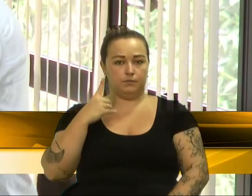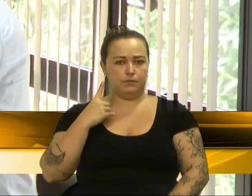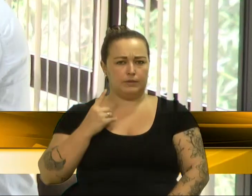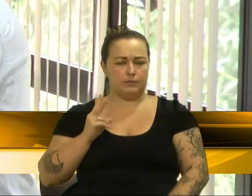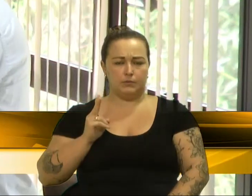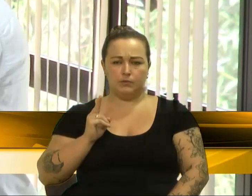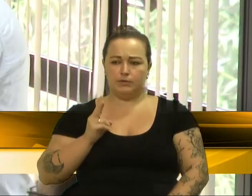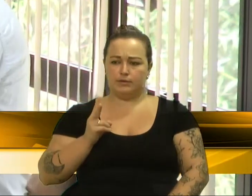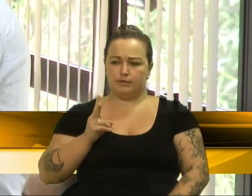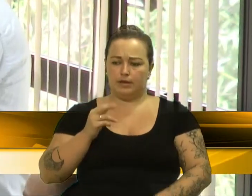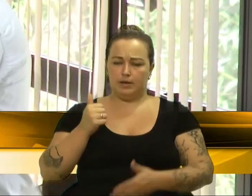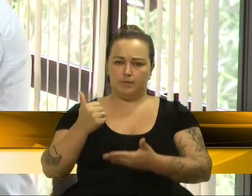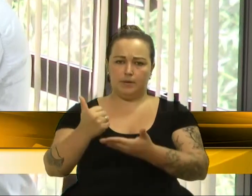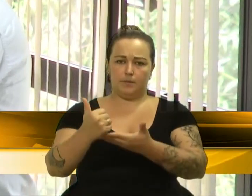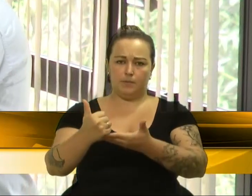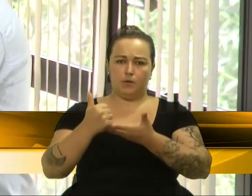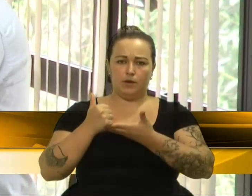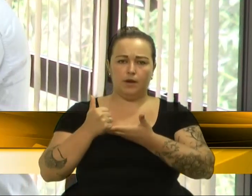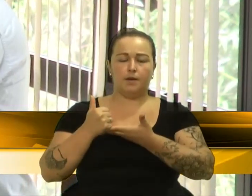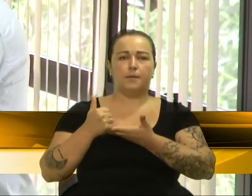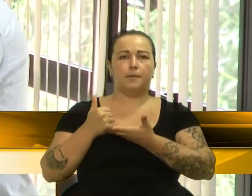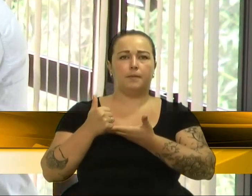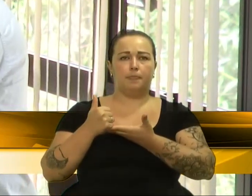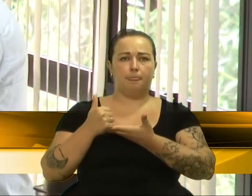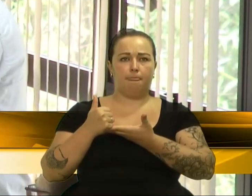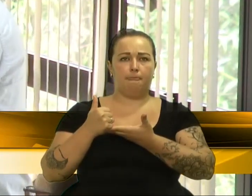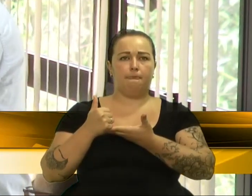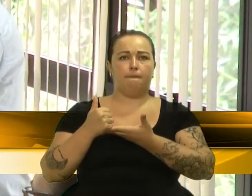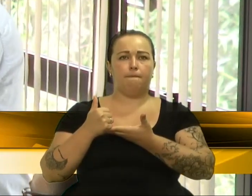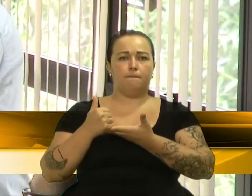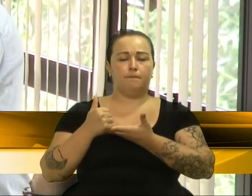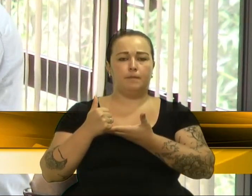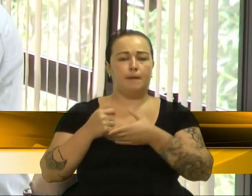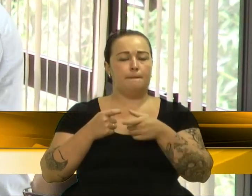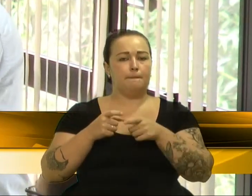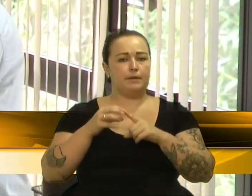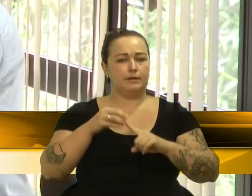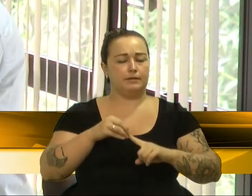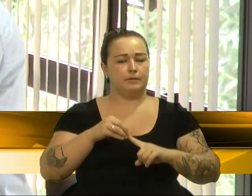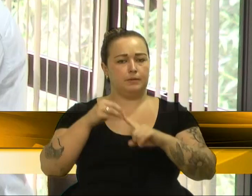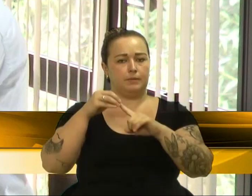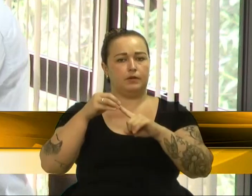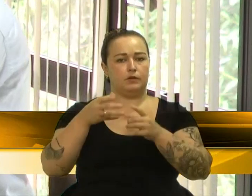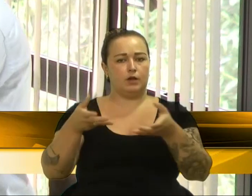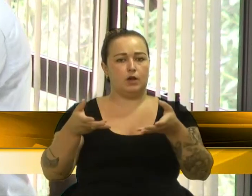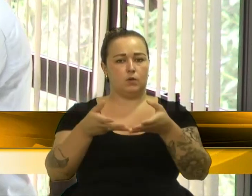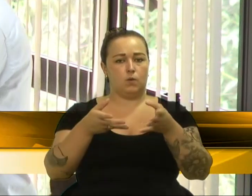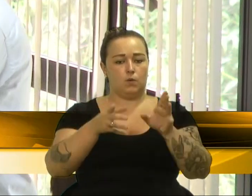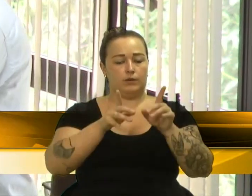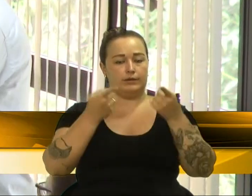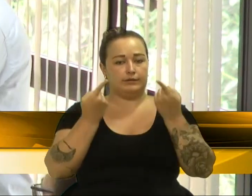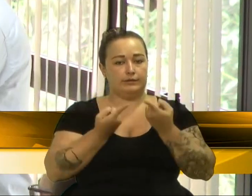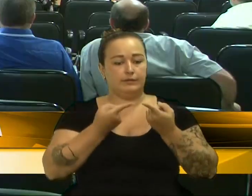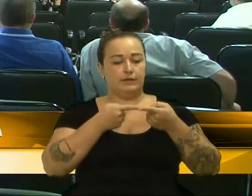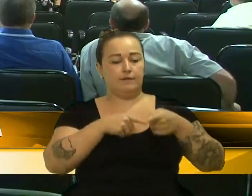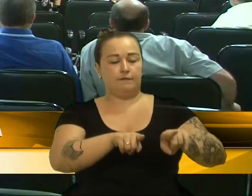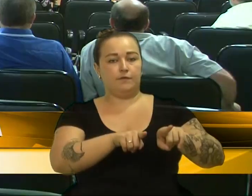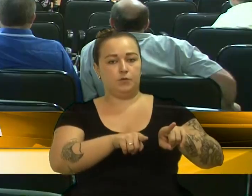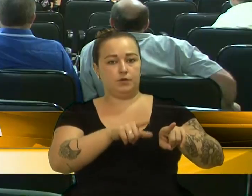ser parceira, principalmente nesse grande desafio que nós teremos nesse ano de 2020,